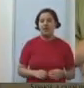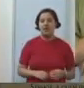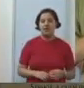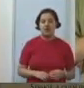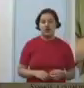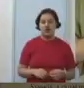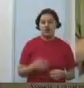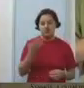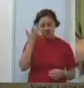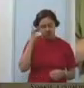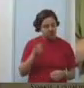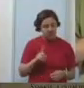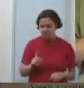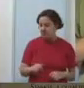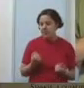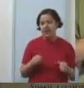Não devia dar.